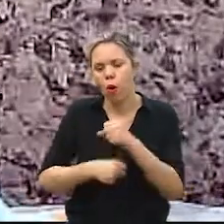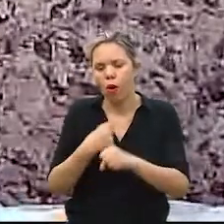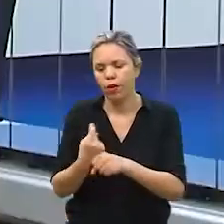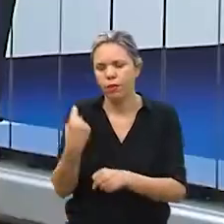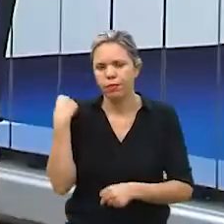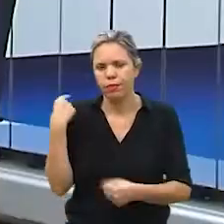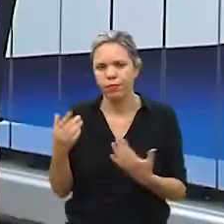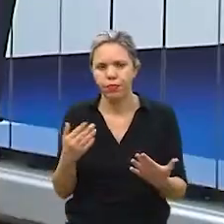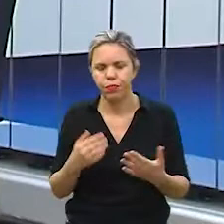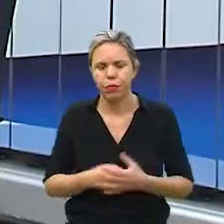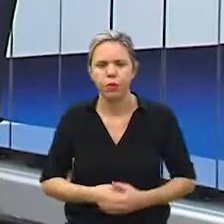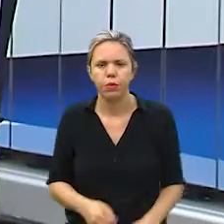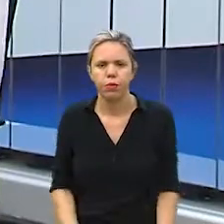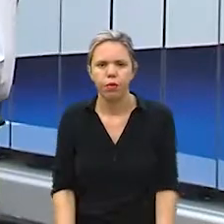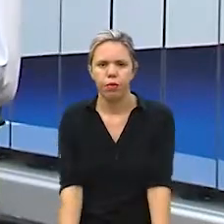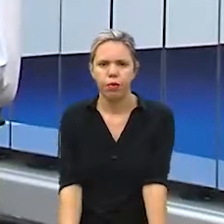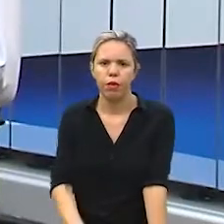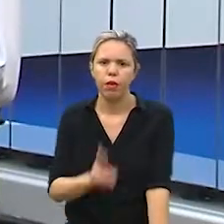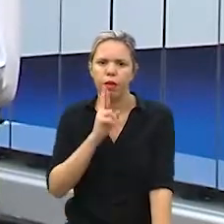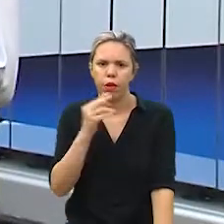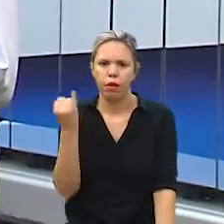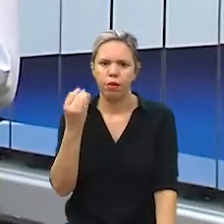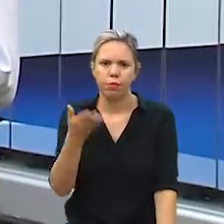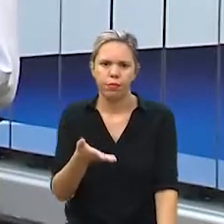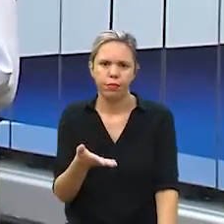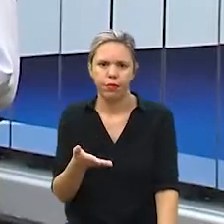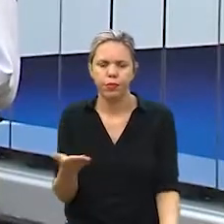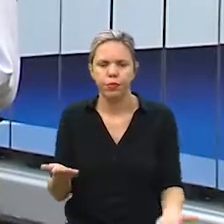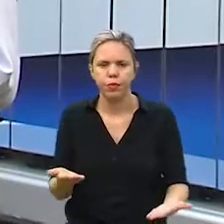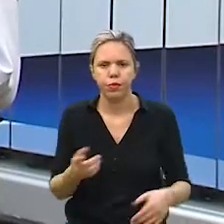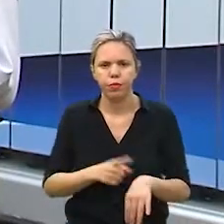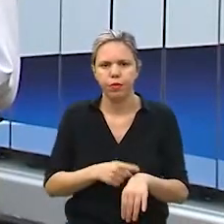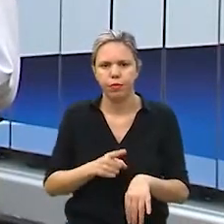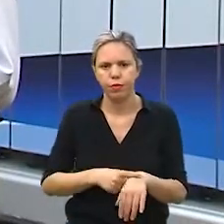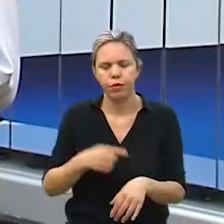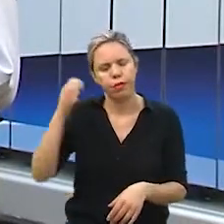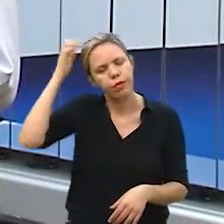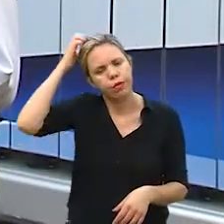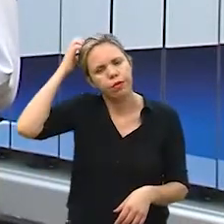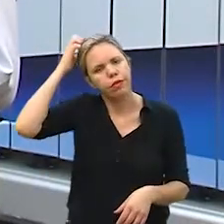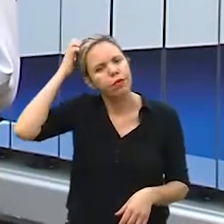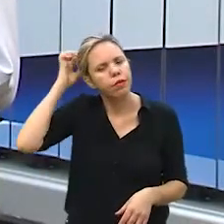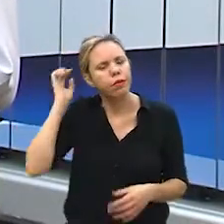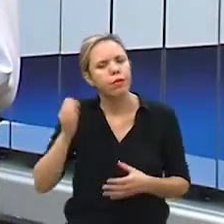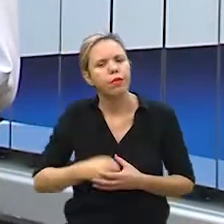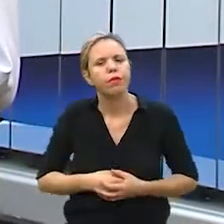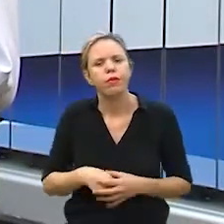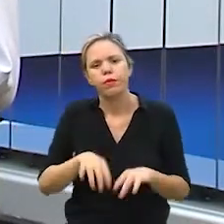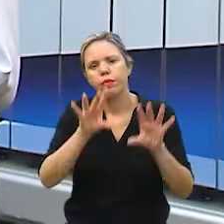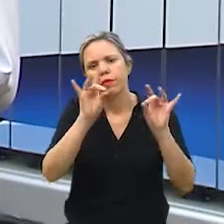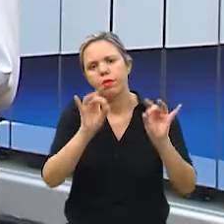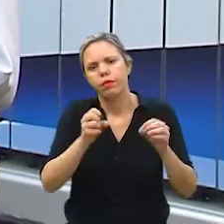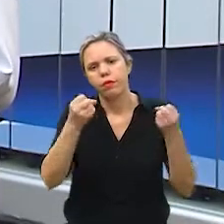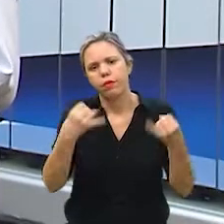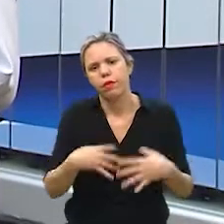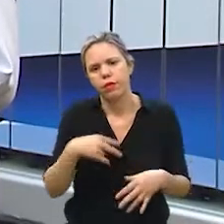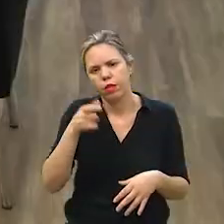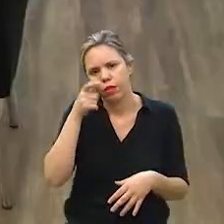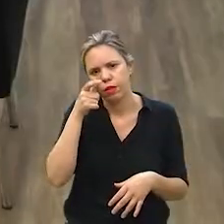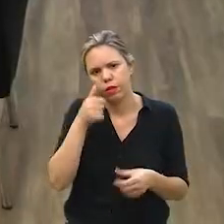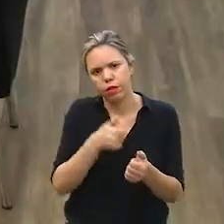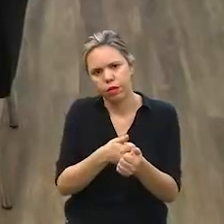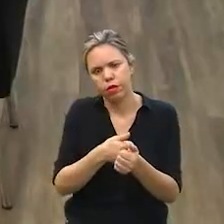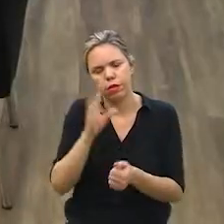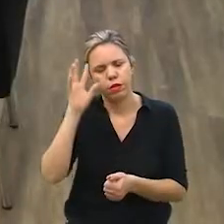passado. Não, essa resposta ela é importantíssima. Agora é o momento mesmo da gente detalhar para quem está nos